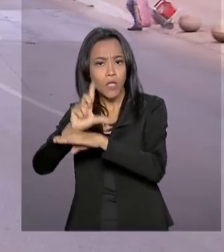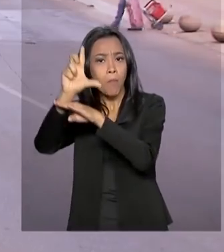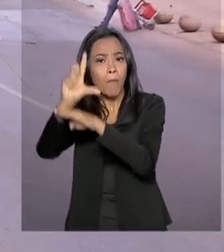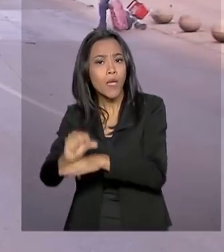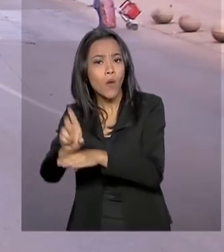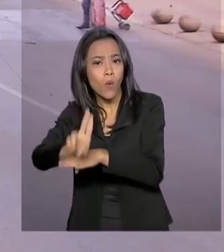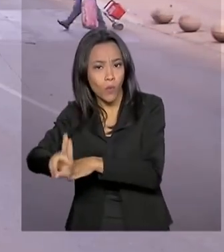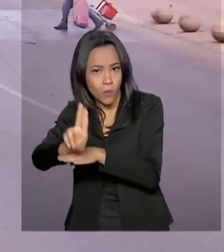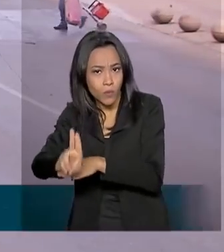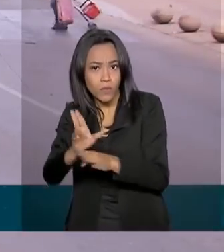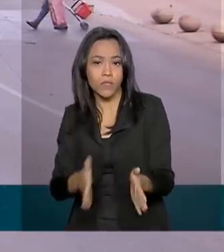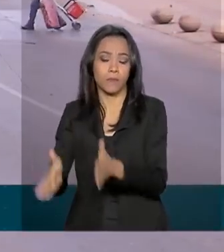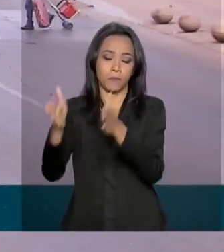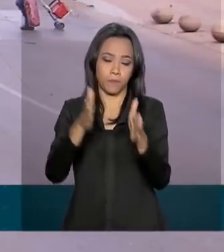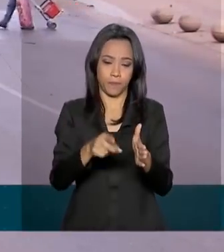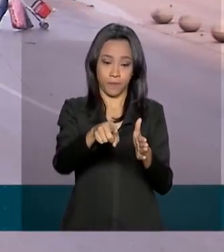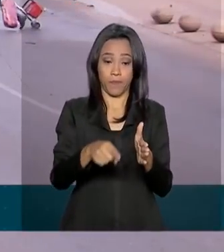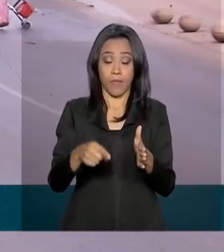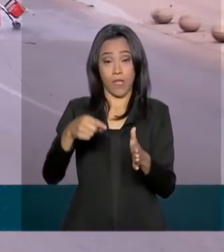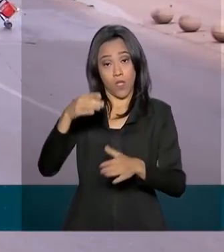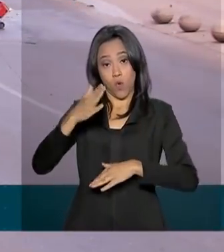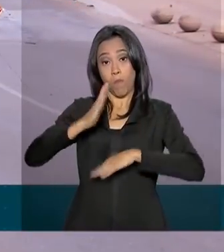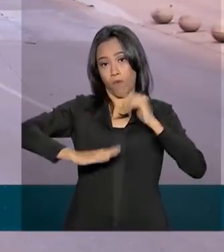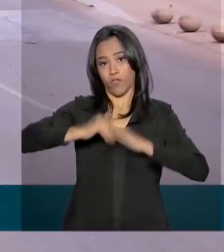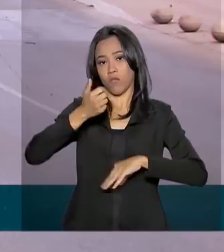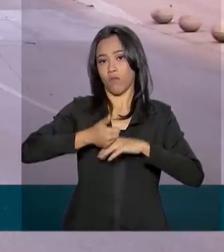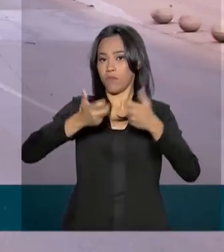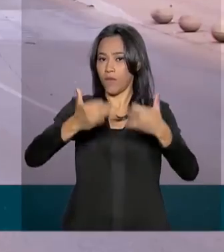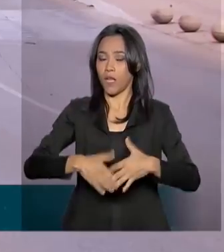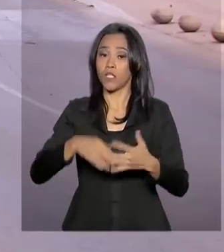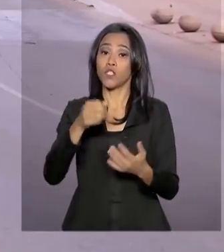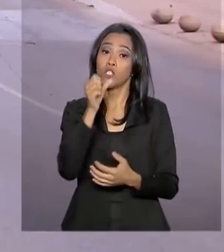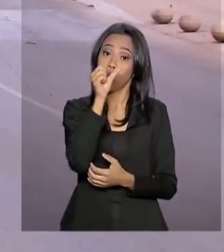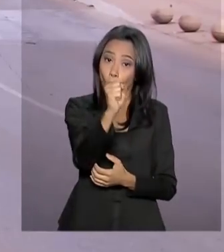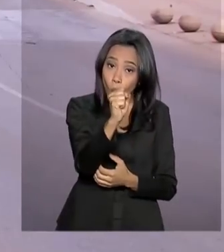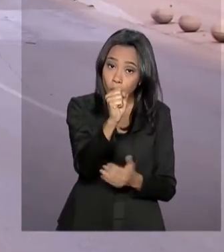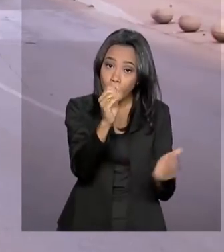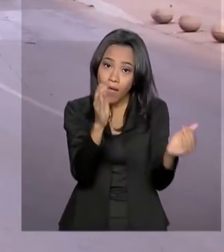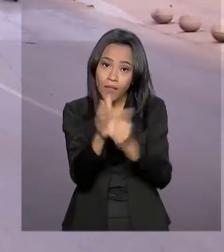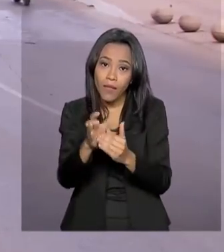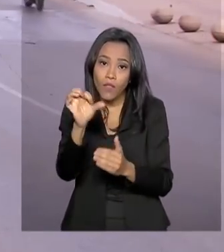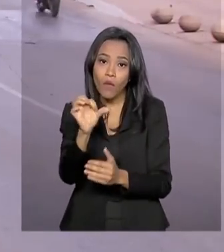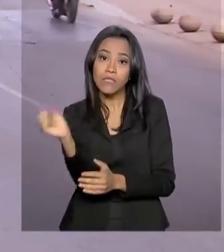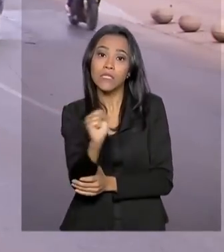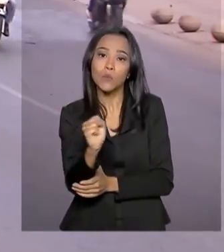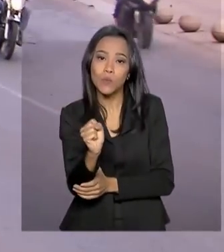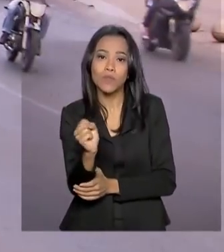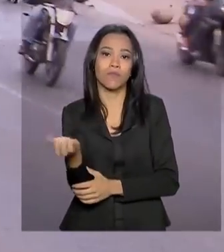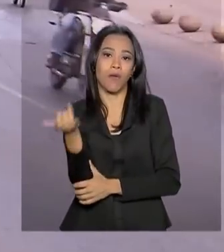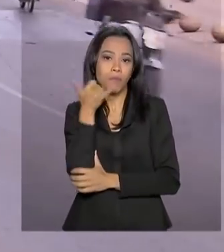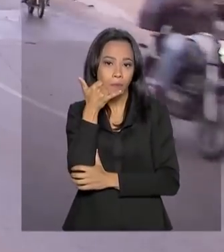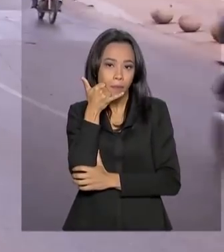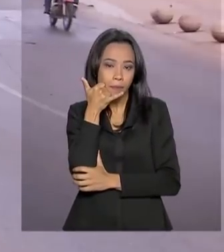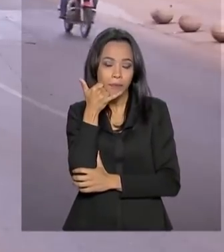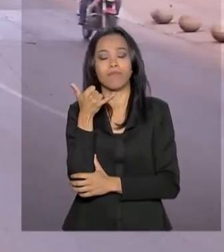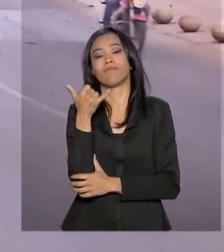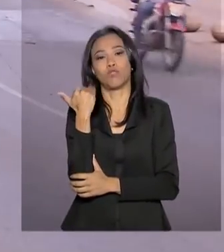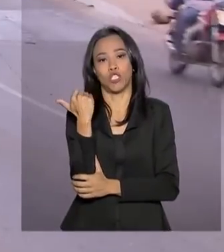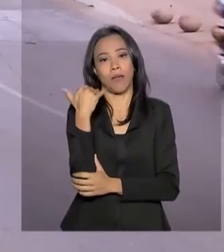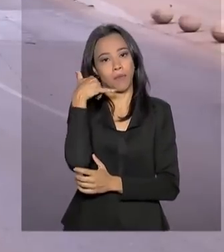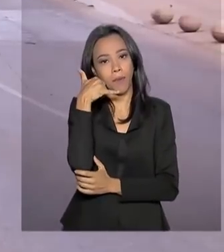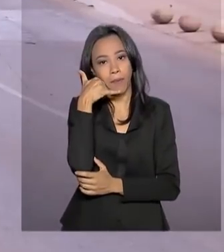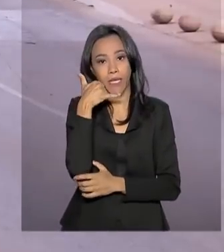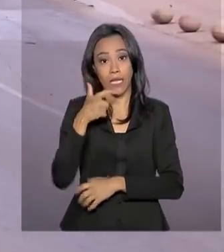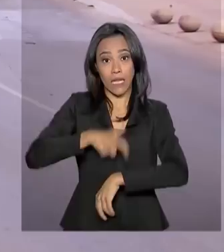Segundo especialistas, um motorista leva de oito a nove segundos para atender uma chamada de celular enquanto